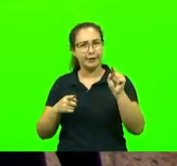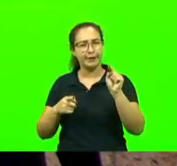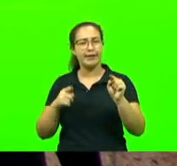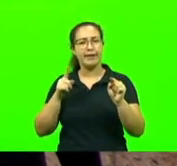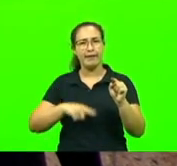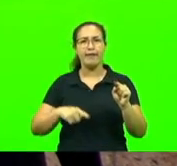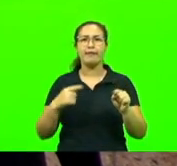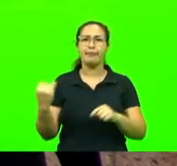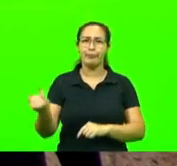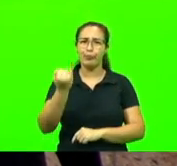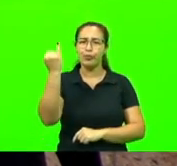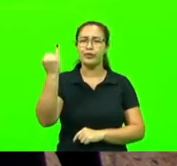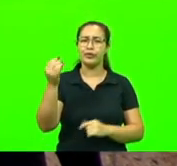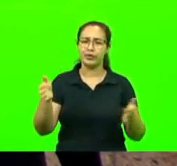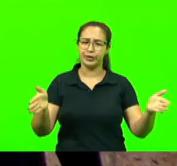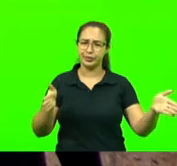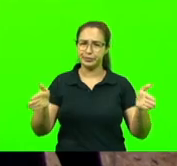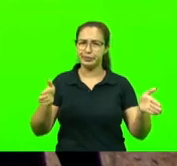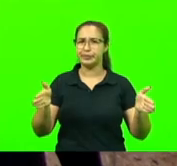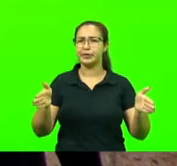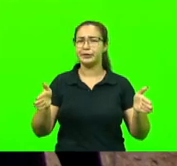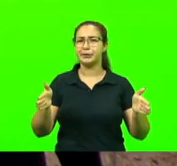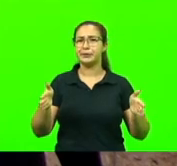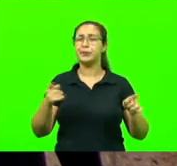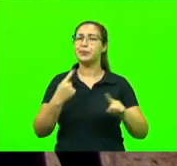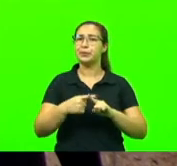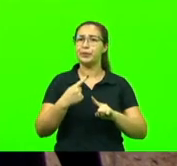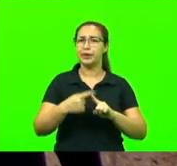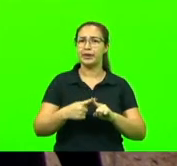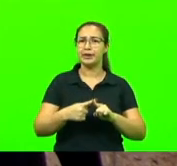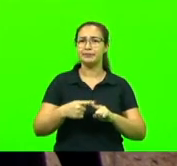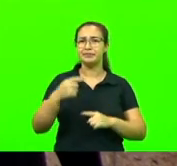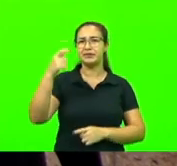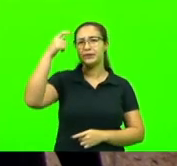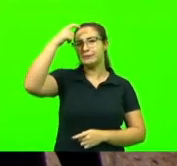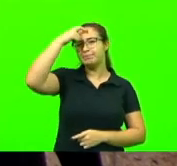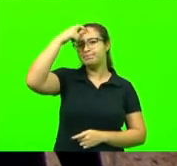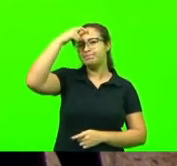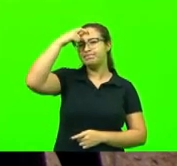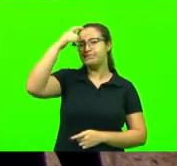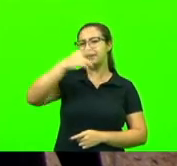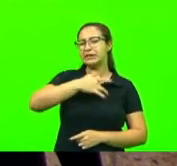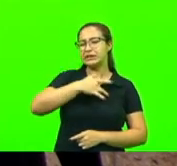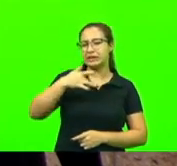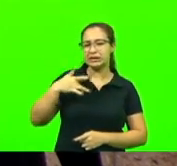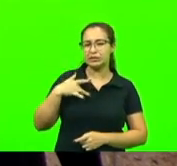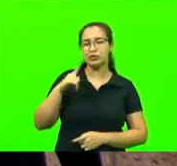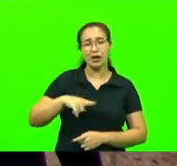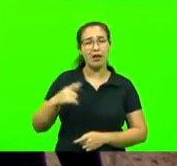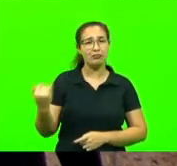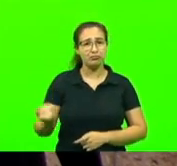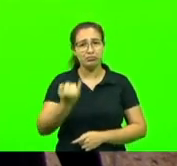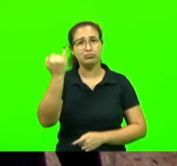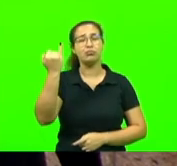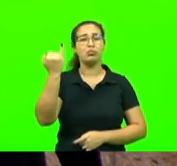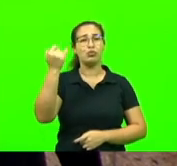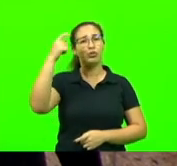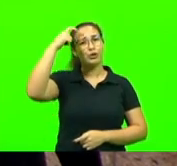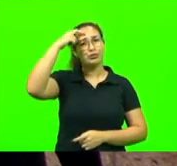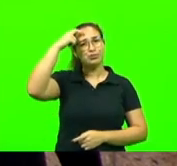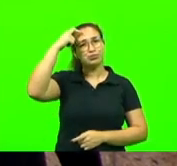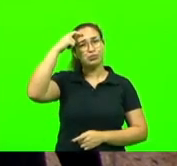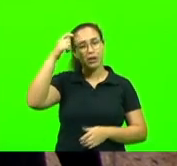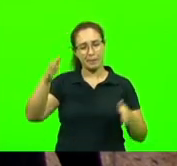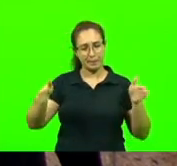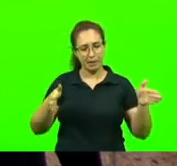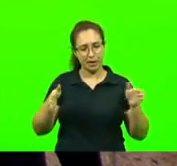no momento em que nós entendemos que a saúde mental, emocional das pessoas é algo tão importante, né, nesse período que atravessamos